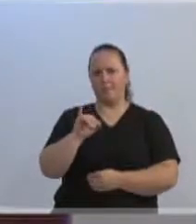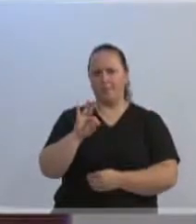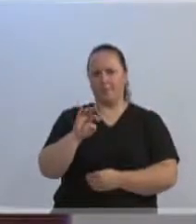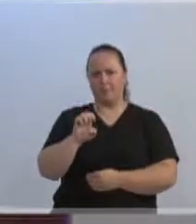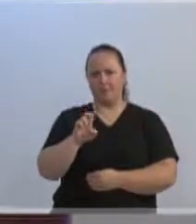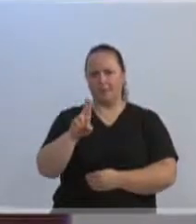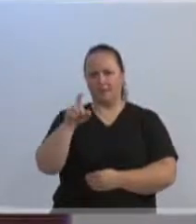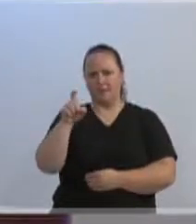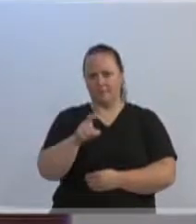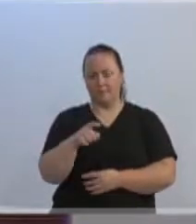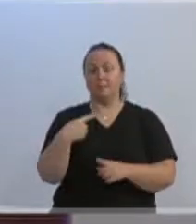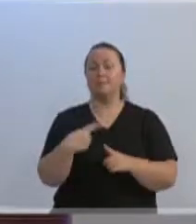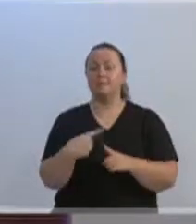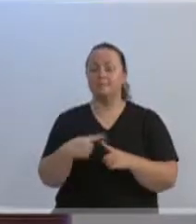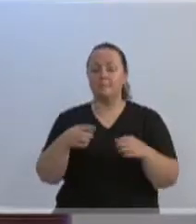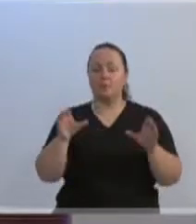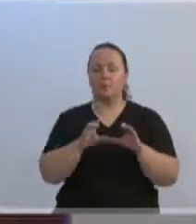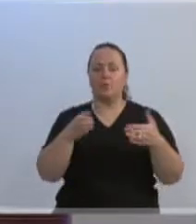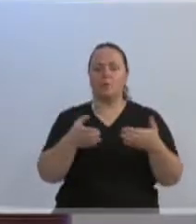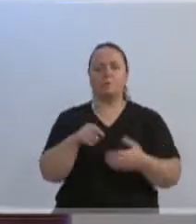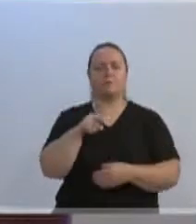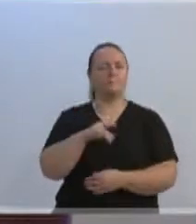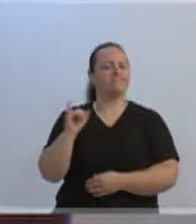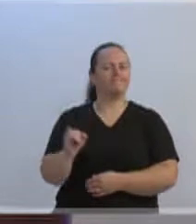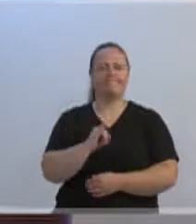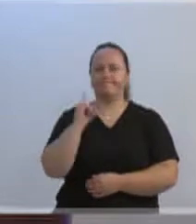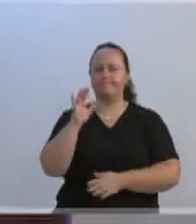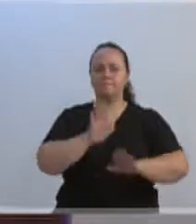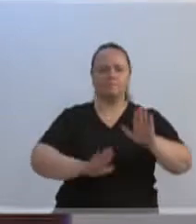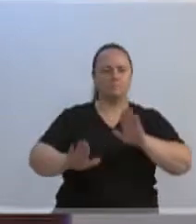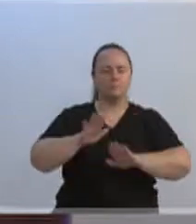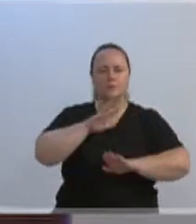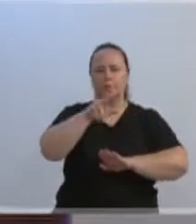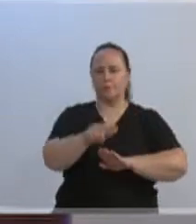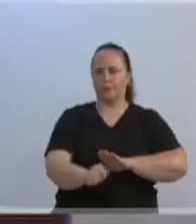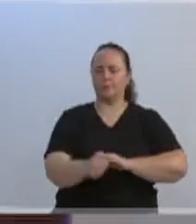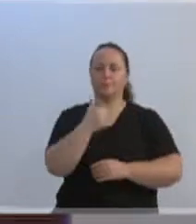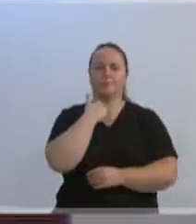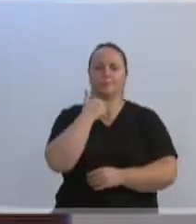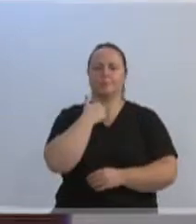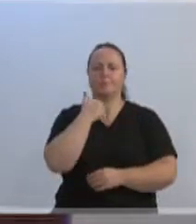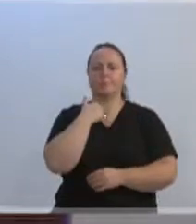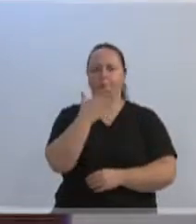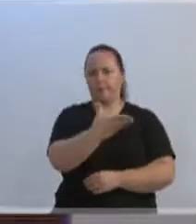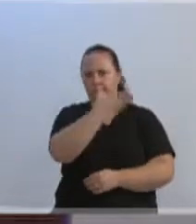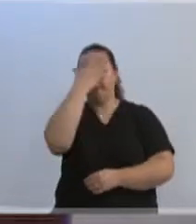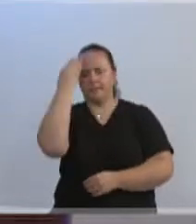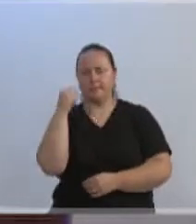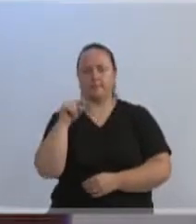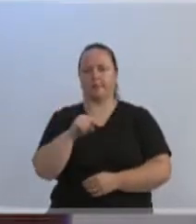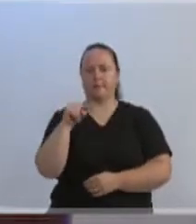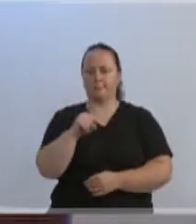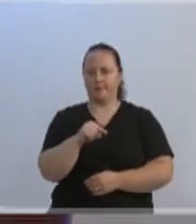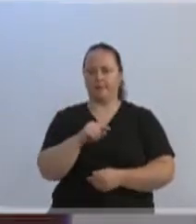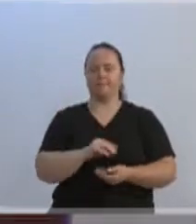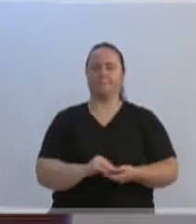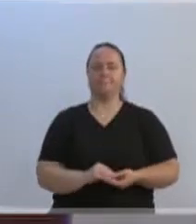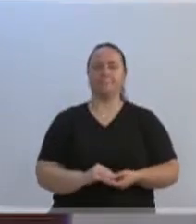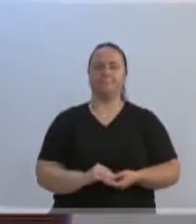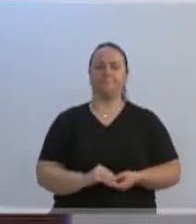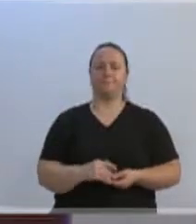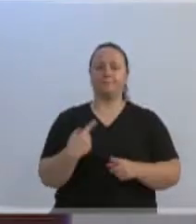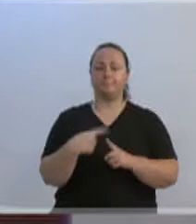até porque uma comissão importante que vai tratar todos e todas essas questões não poderia deixar de fora essa questão que recentemente foi tratada